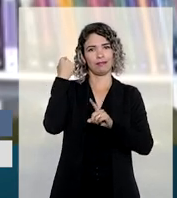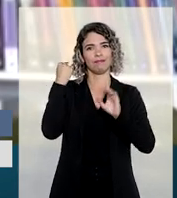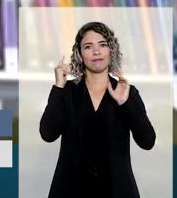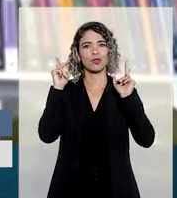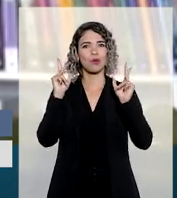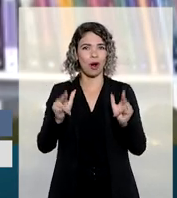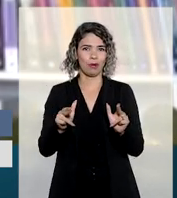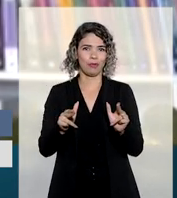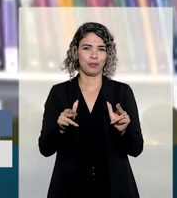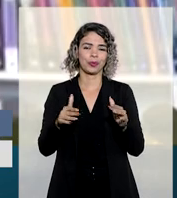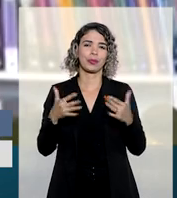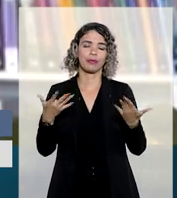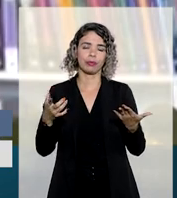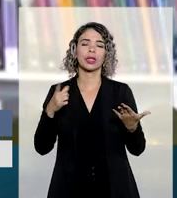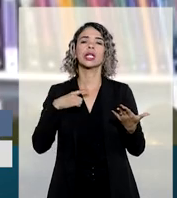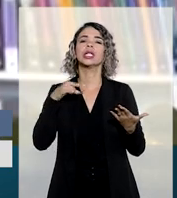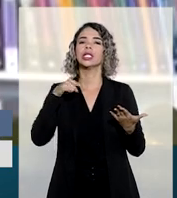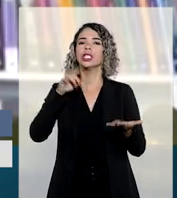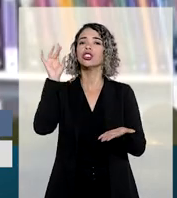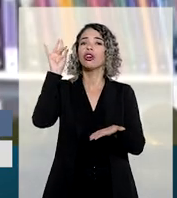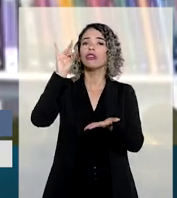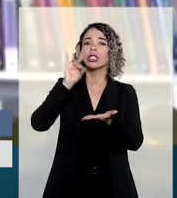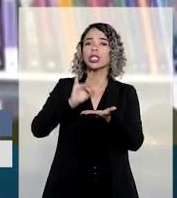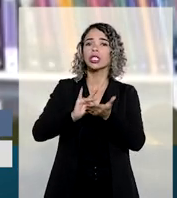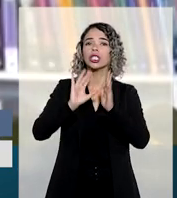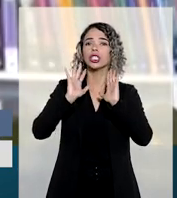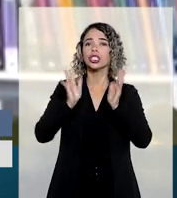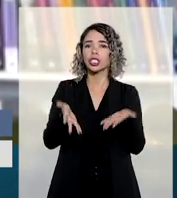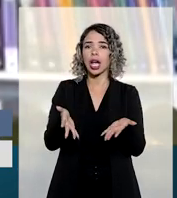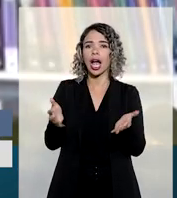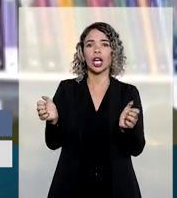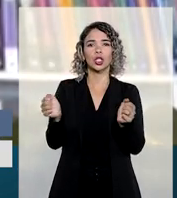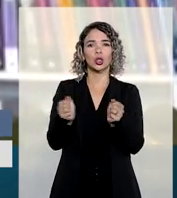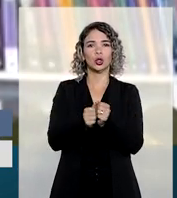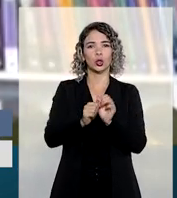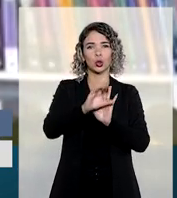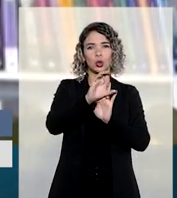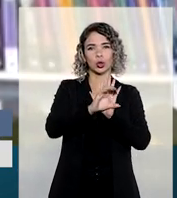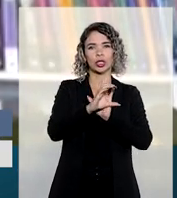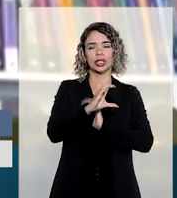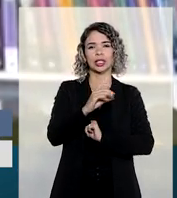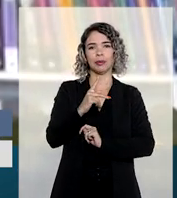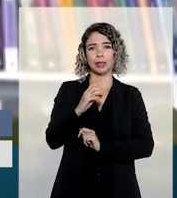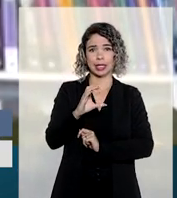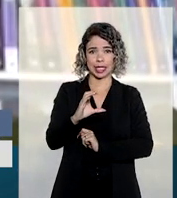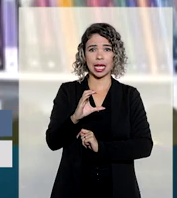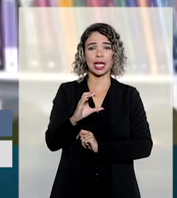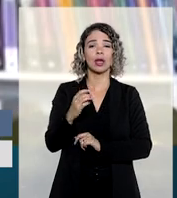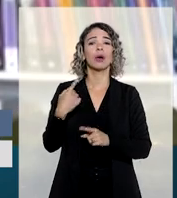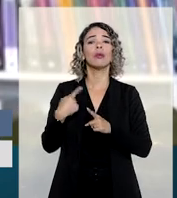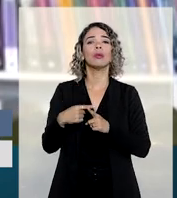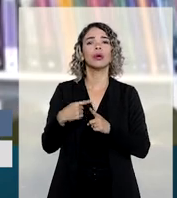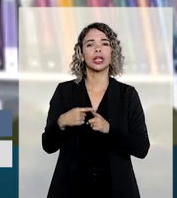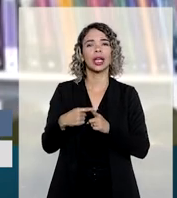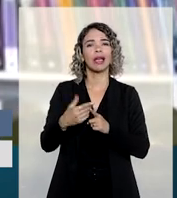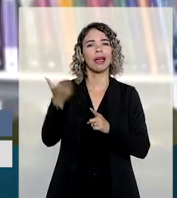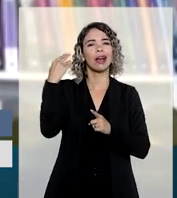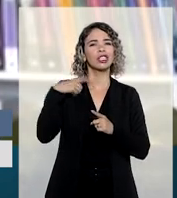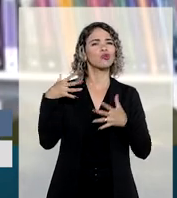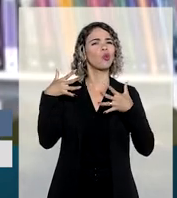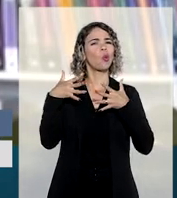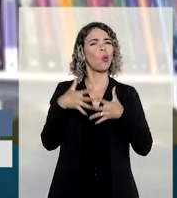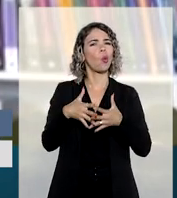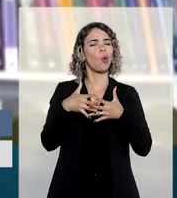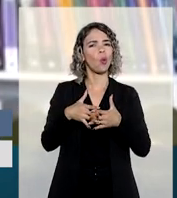foi o um entendimento que também veio consolidado, principalmente com a edição do Código de Processo Civil de 2015, porque